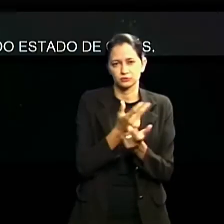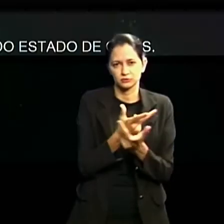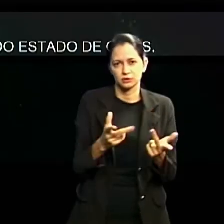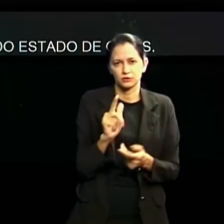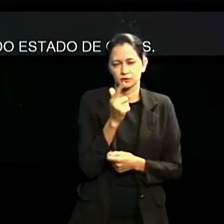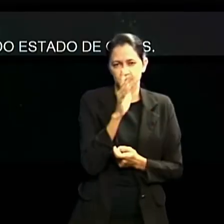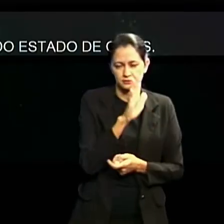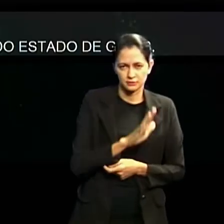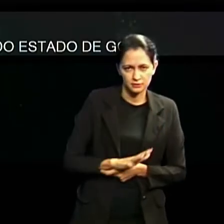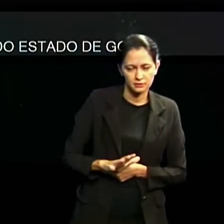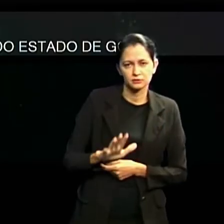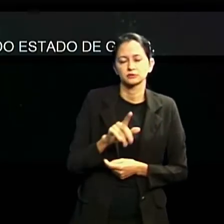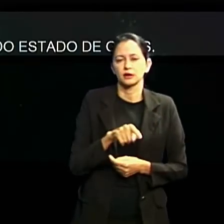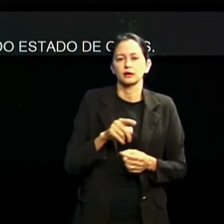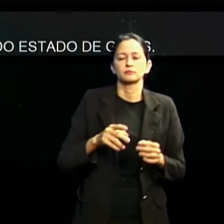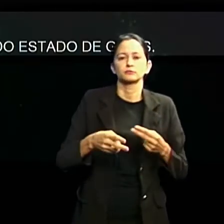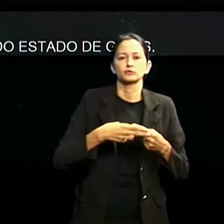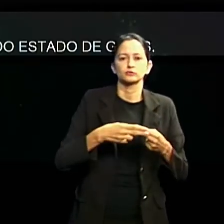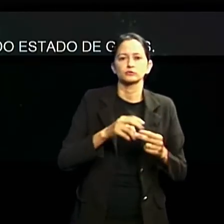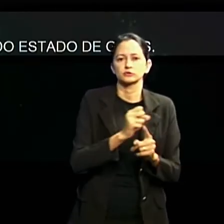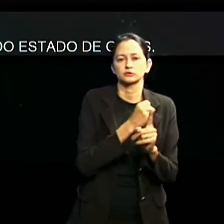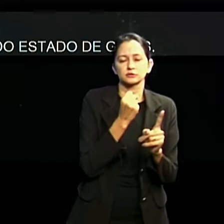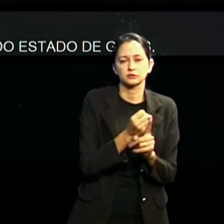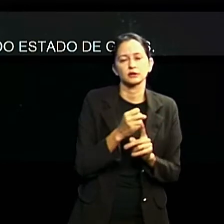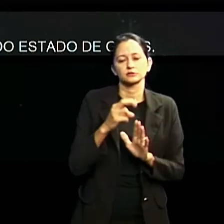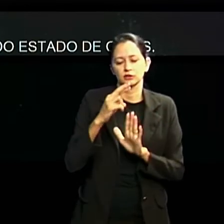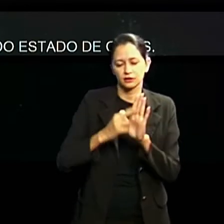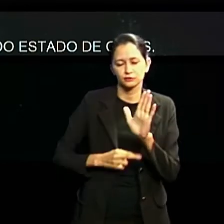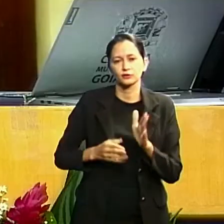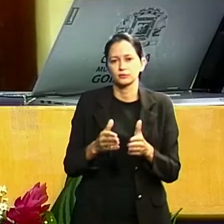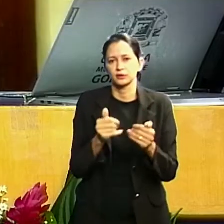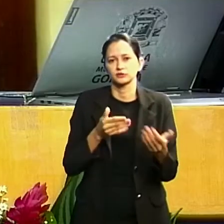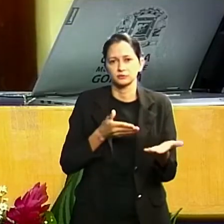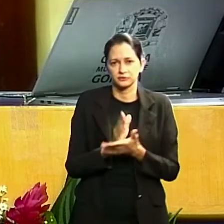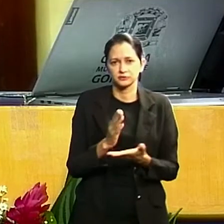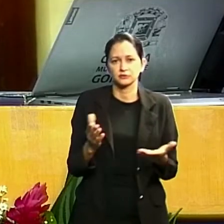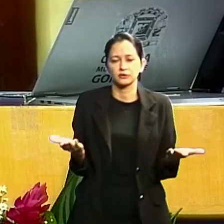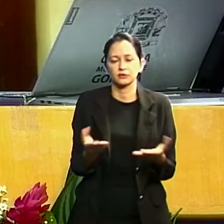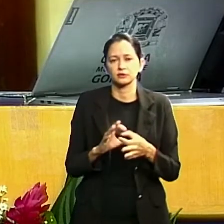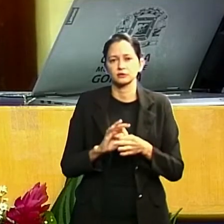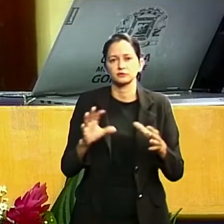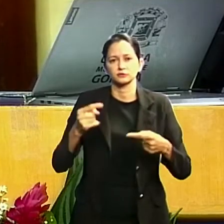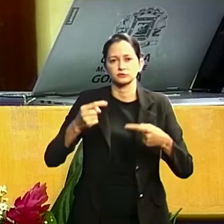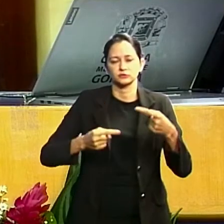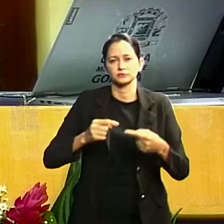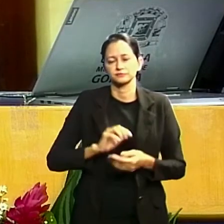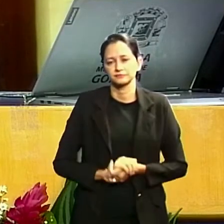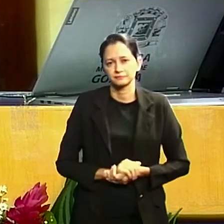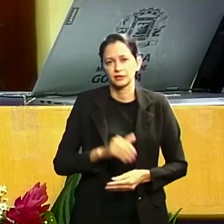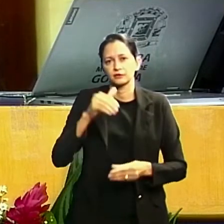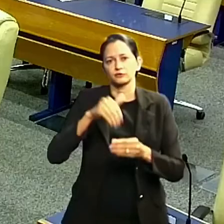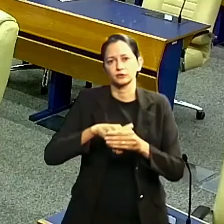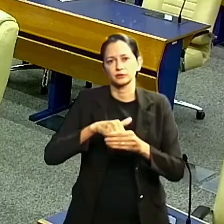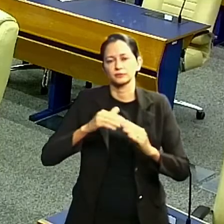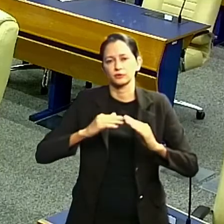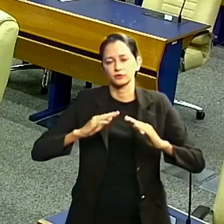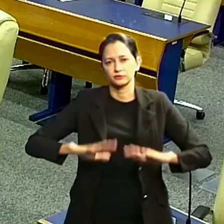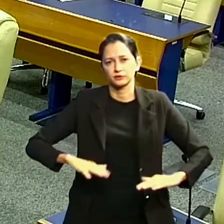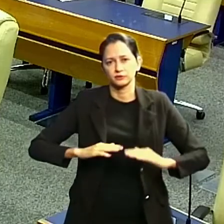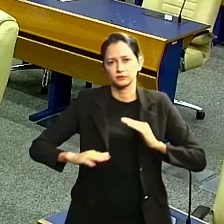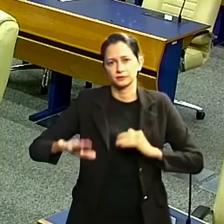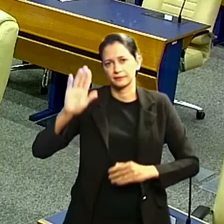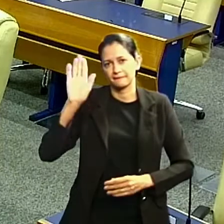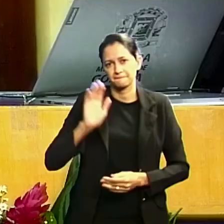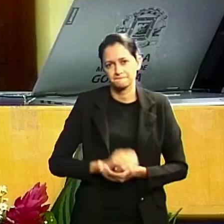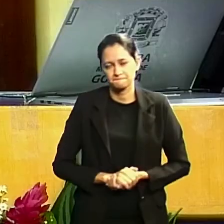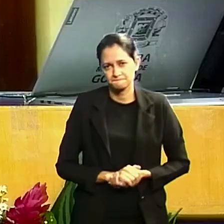Goiás, Joãozinho Guimarães, pela aprovação. Em discussão, encerra a discussão. Em votação. Favoráveis, permaneçam como estão,